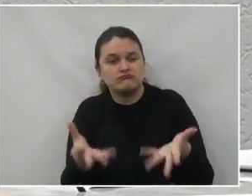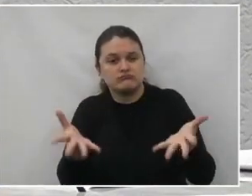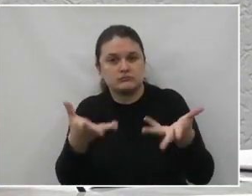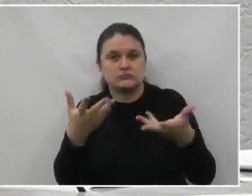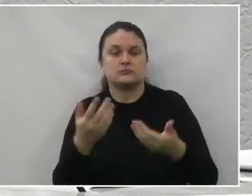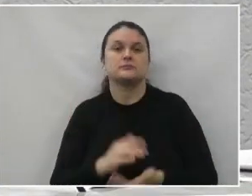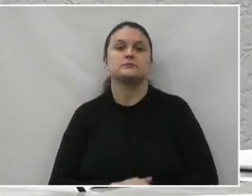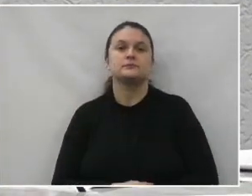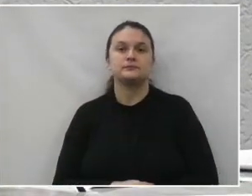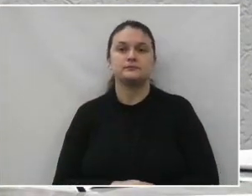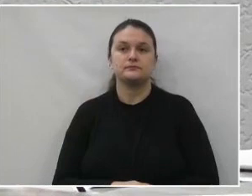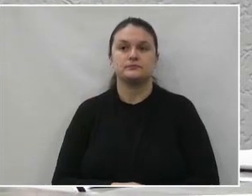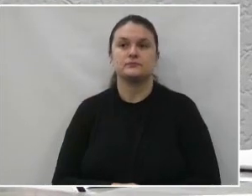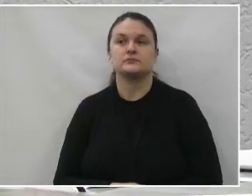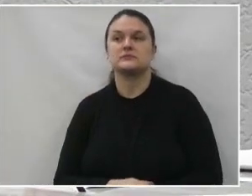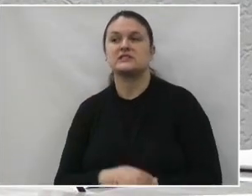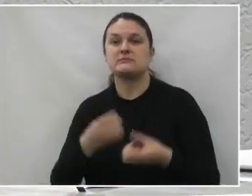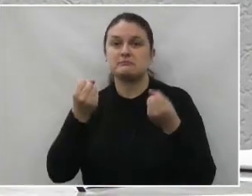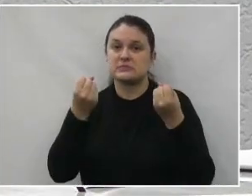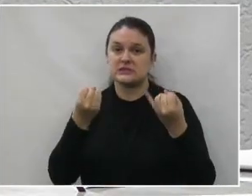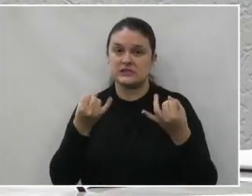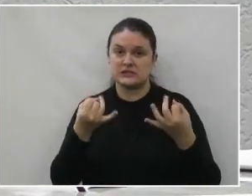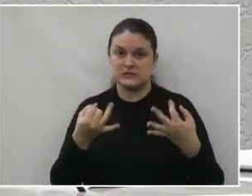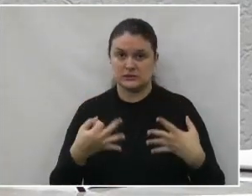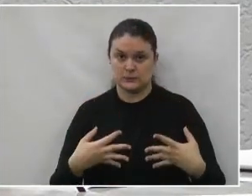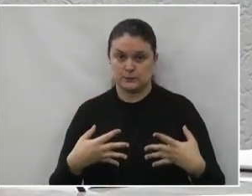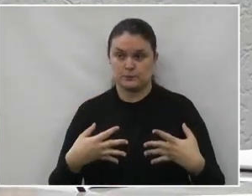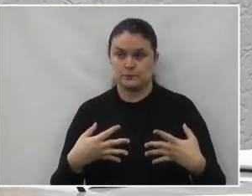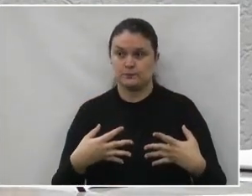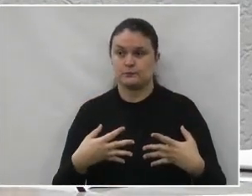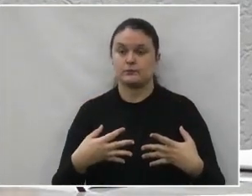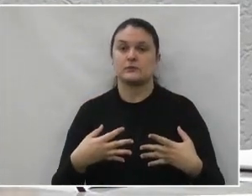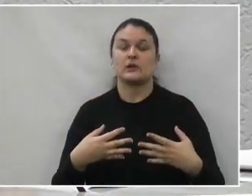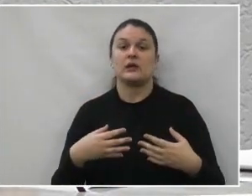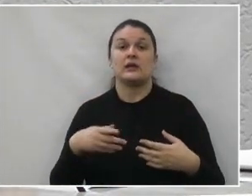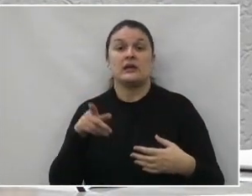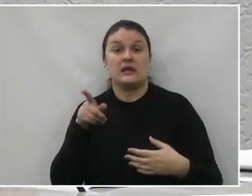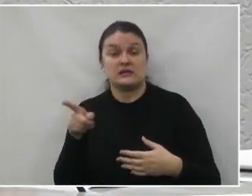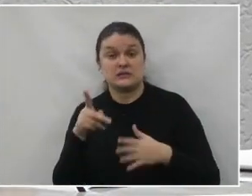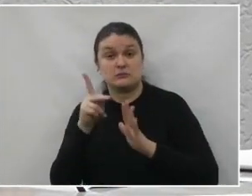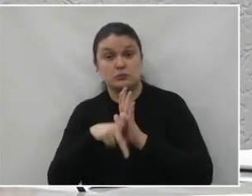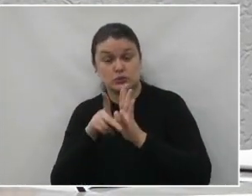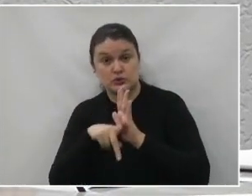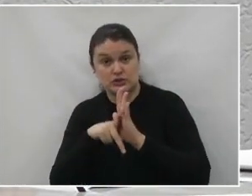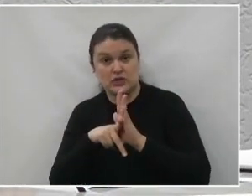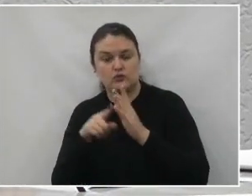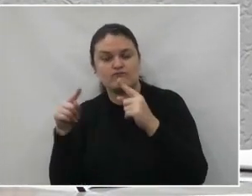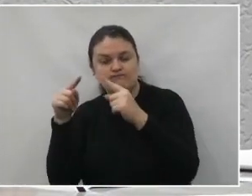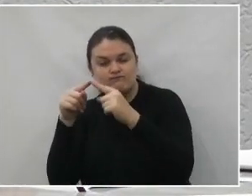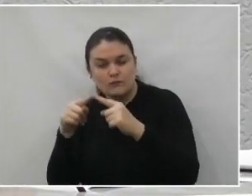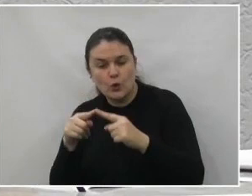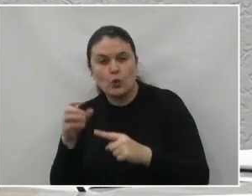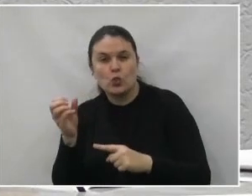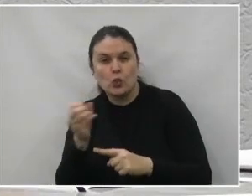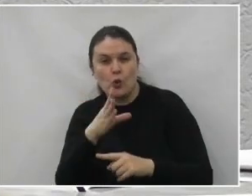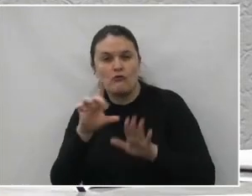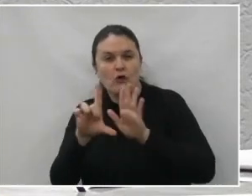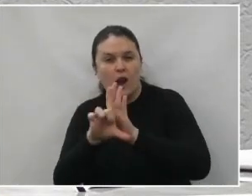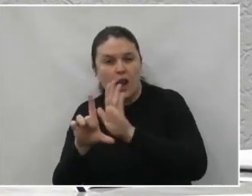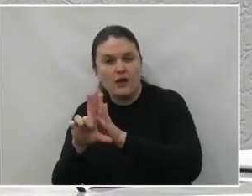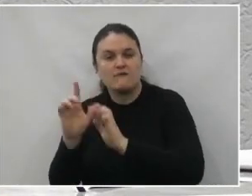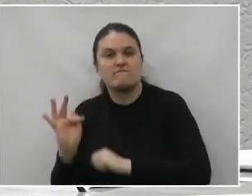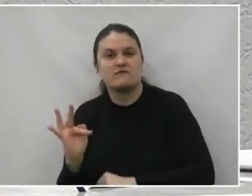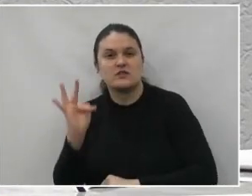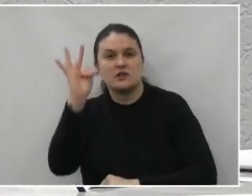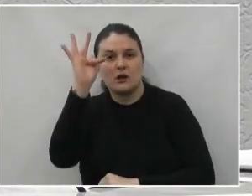outras providências. Justificativa. Para que este projeto fique alinhado com a nova legislação vigente federal,